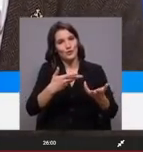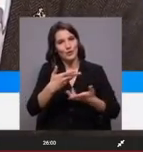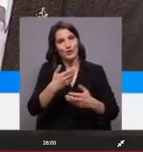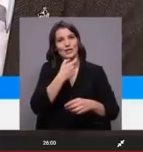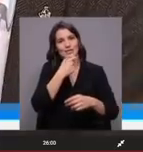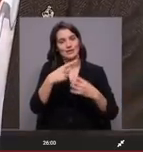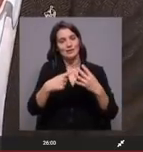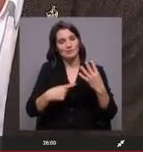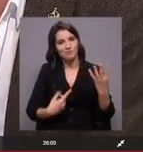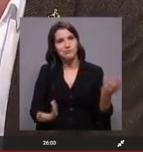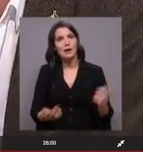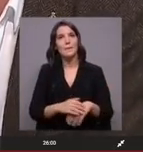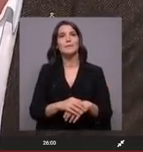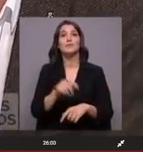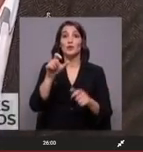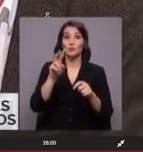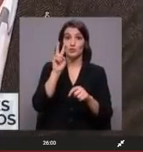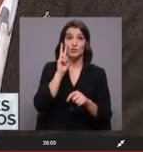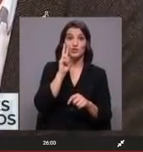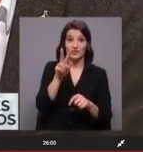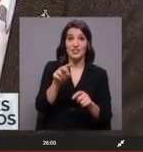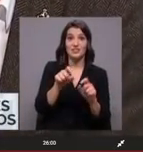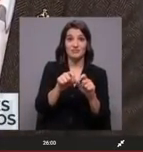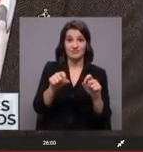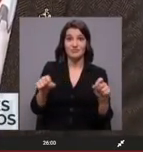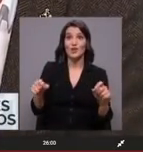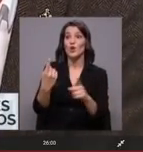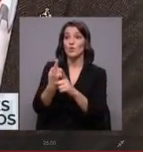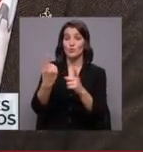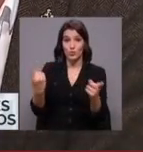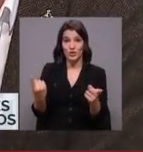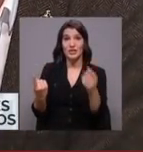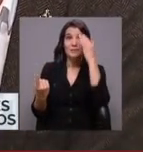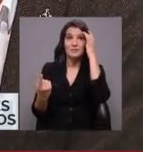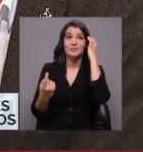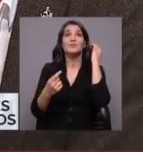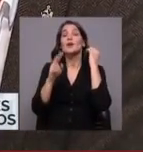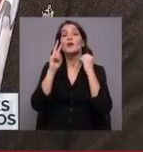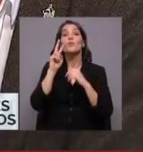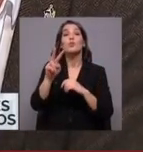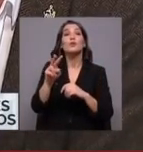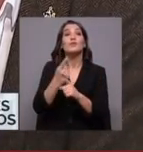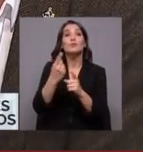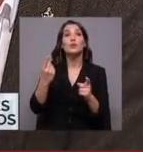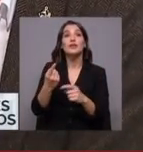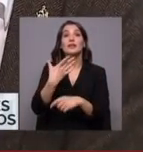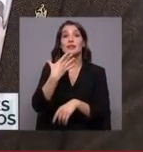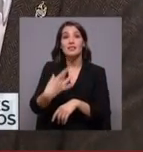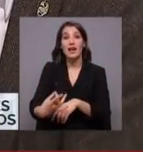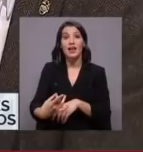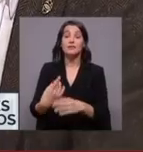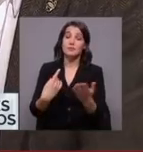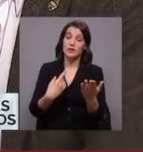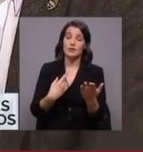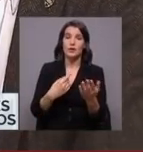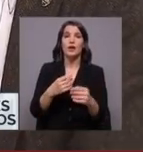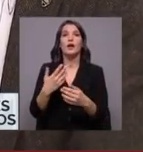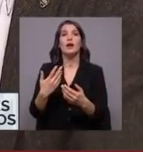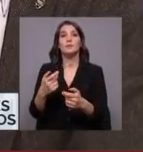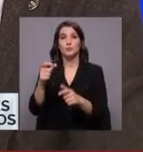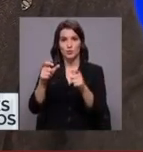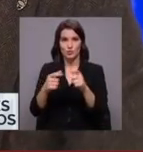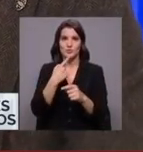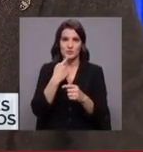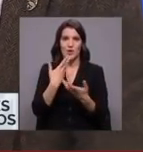para levar a receberão Todas aquelas O que é que esteja disponível que não é verdade deixa eu ver agora espectadores